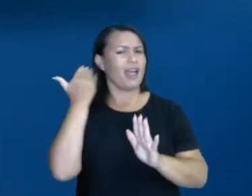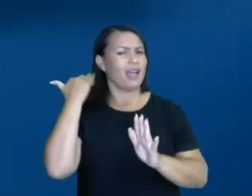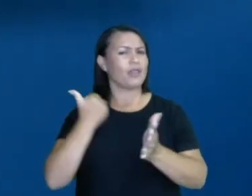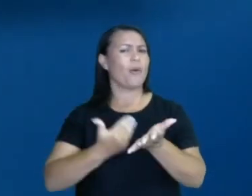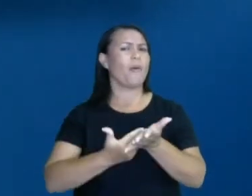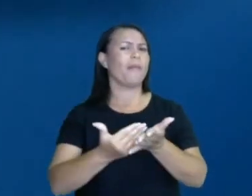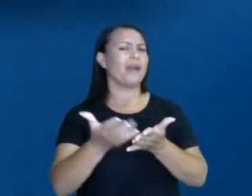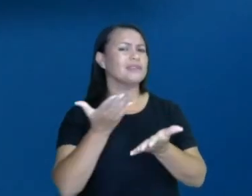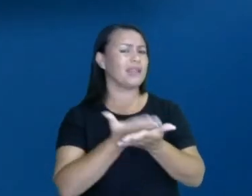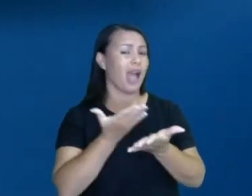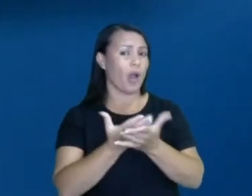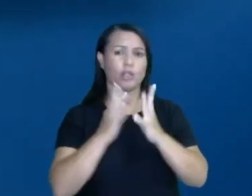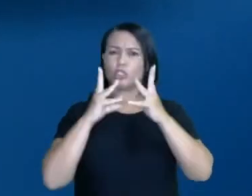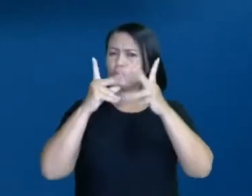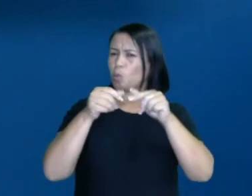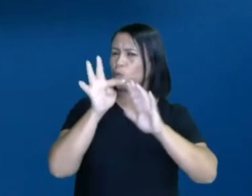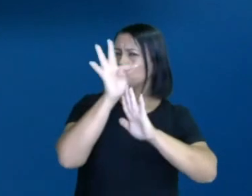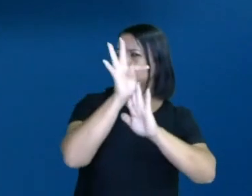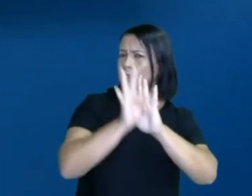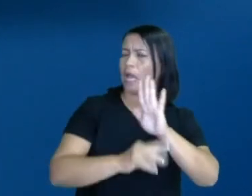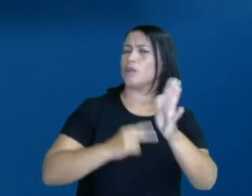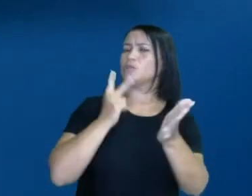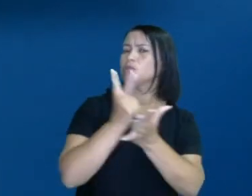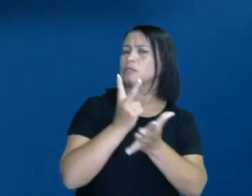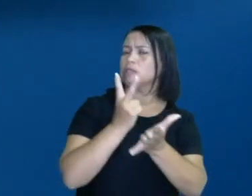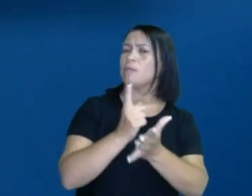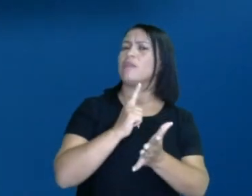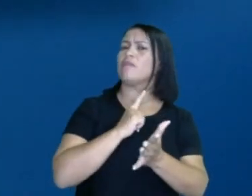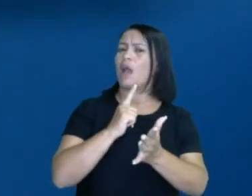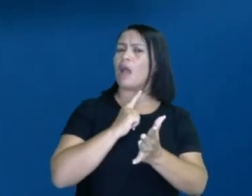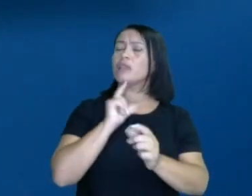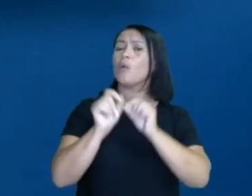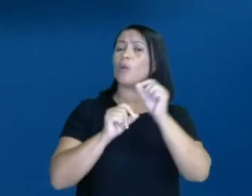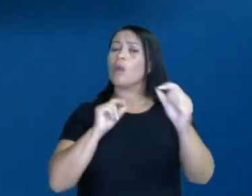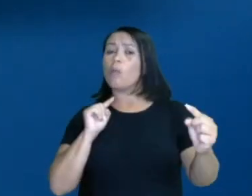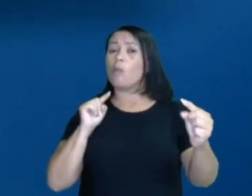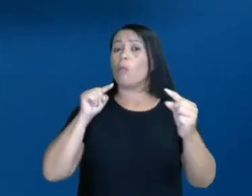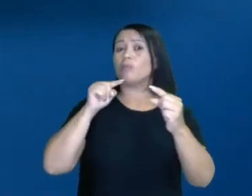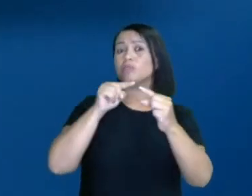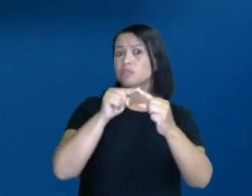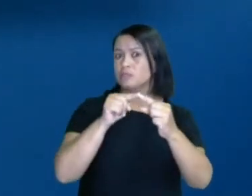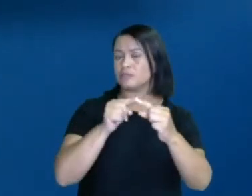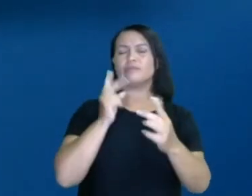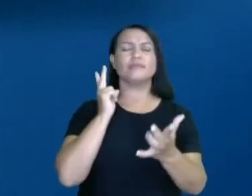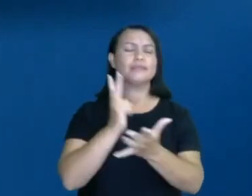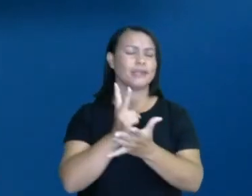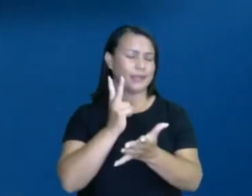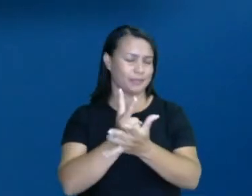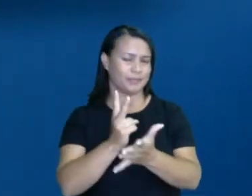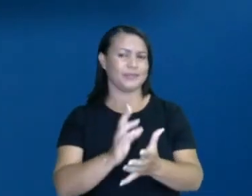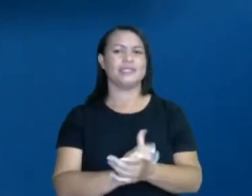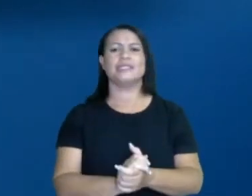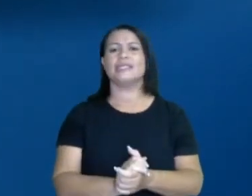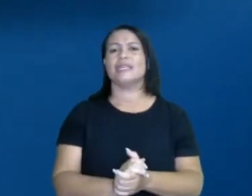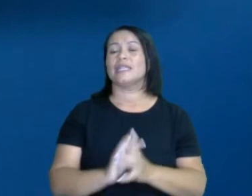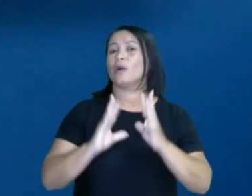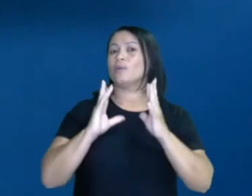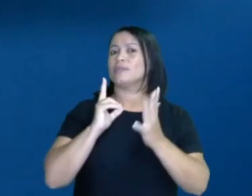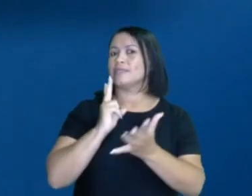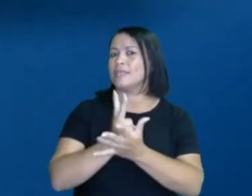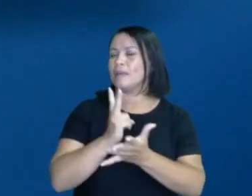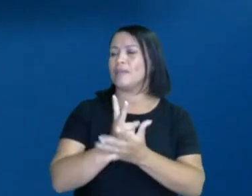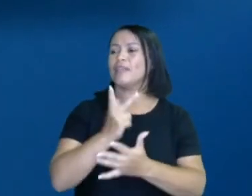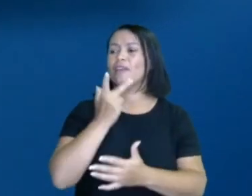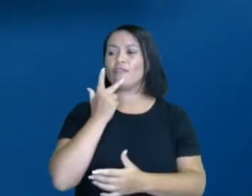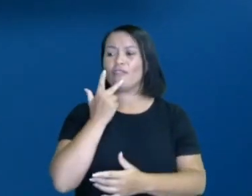dessa aula que todo texto sempre vai ter uma finalidade. Todo texto sempre vai ter um objetivo. Todas as vezes